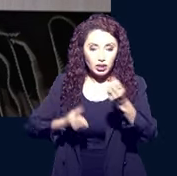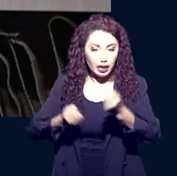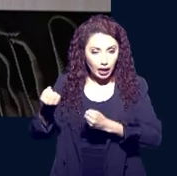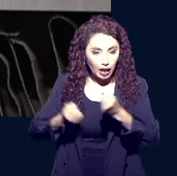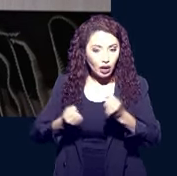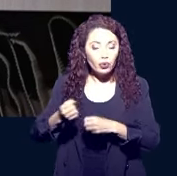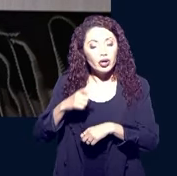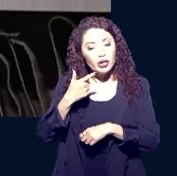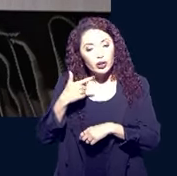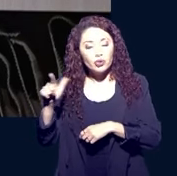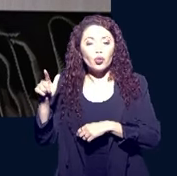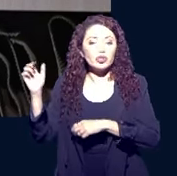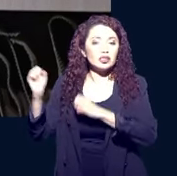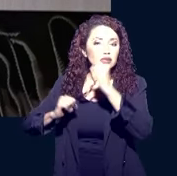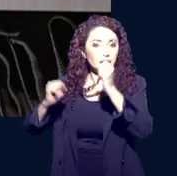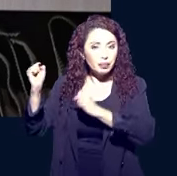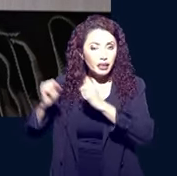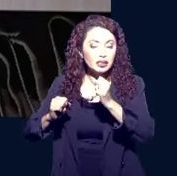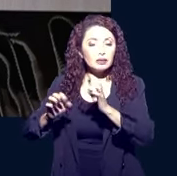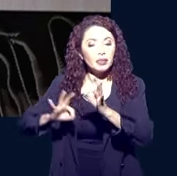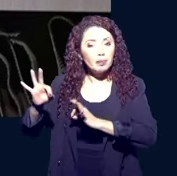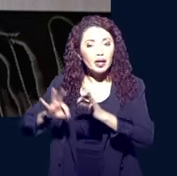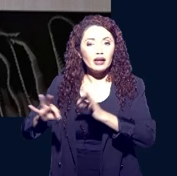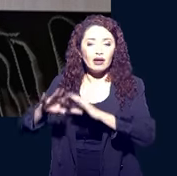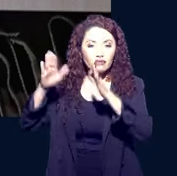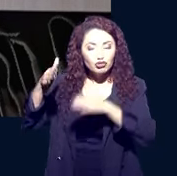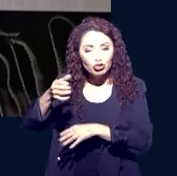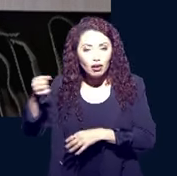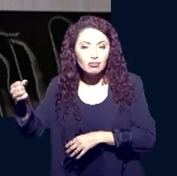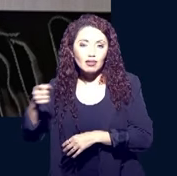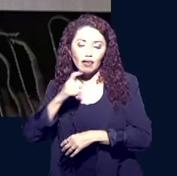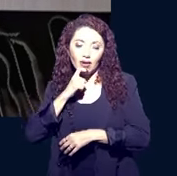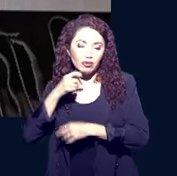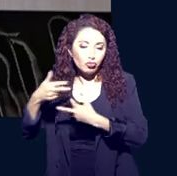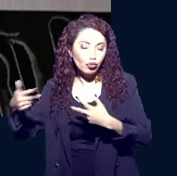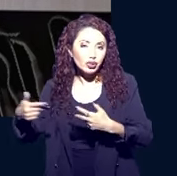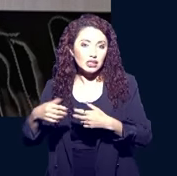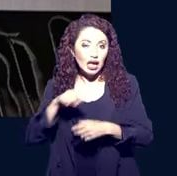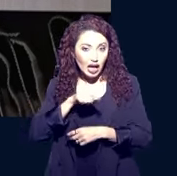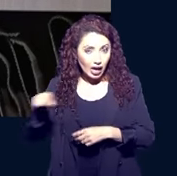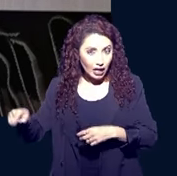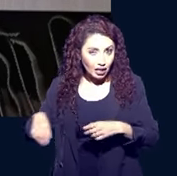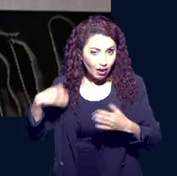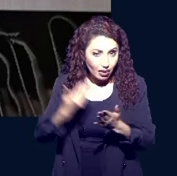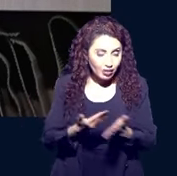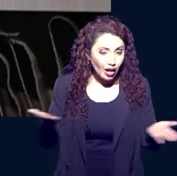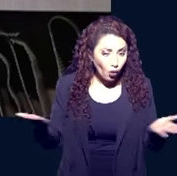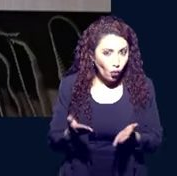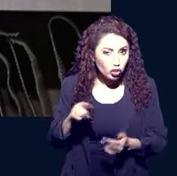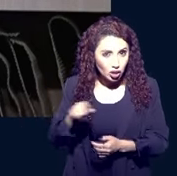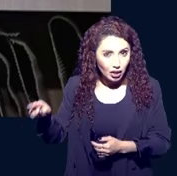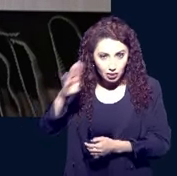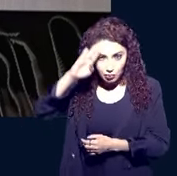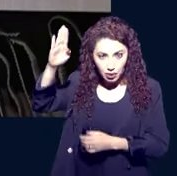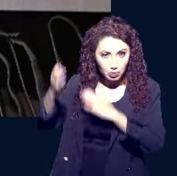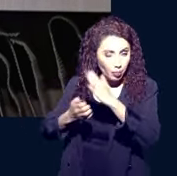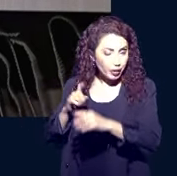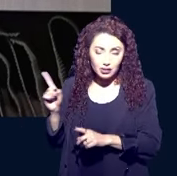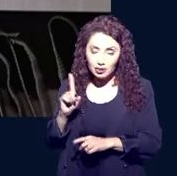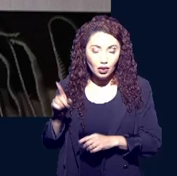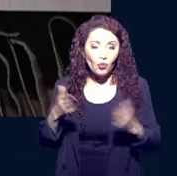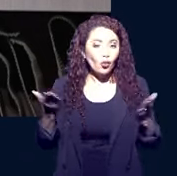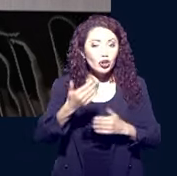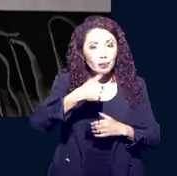figura mais entre as empresas mais valiosas do mundo as empresas mais valiosas do mundo são Apple Amazon Facebook Google e